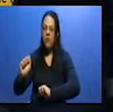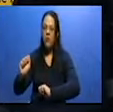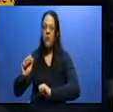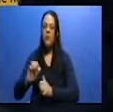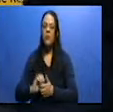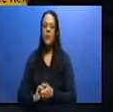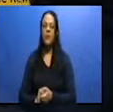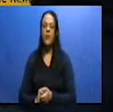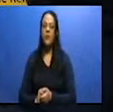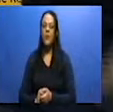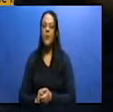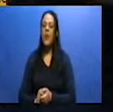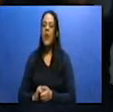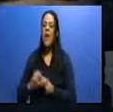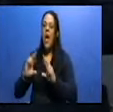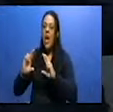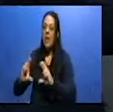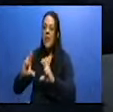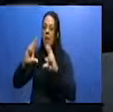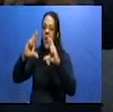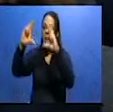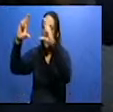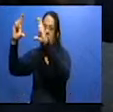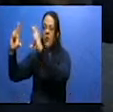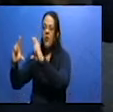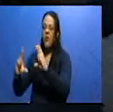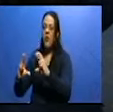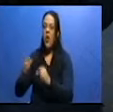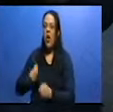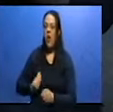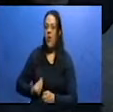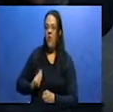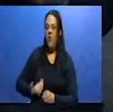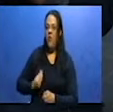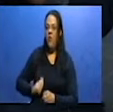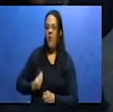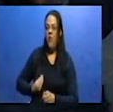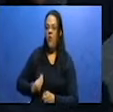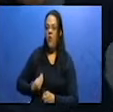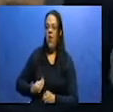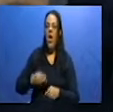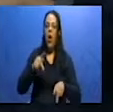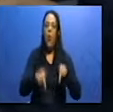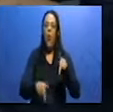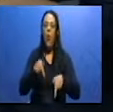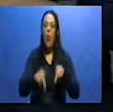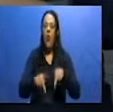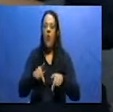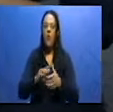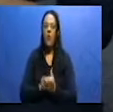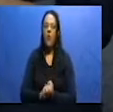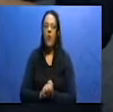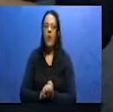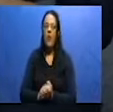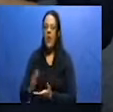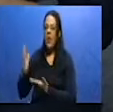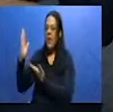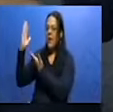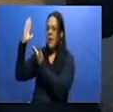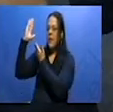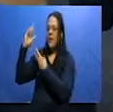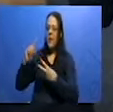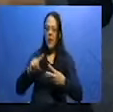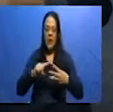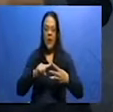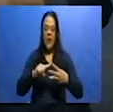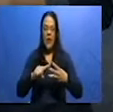e as regiões que eu falei para vocês, onde viviam esses povos, ó, os sudaneses,